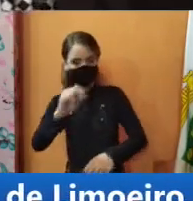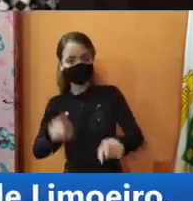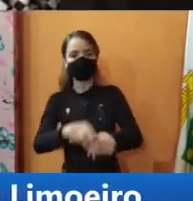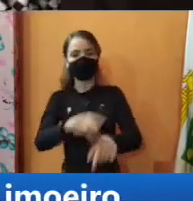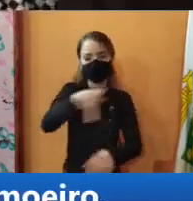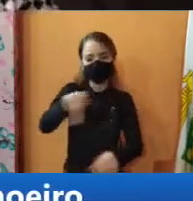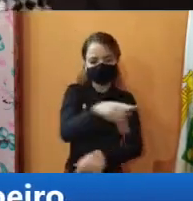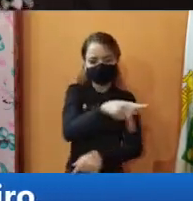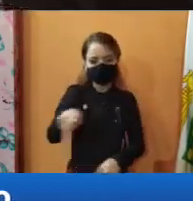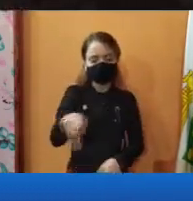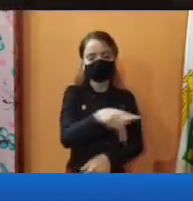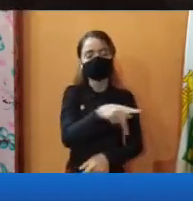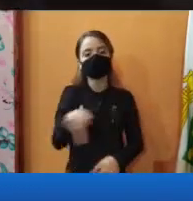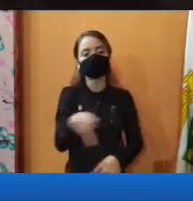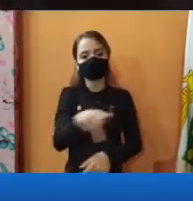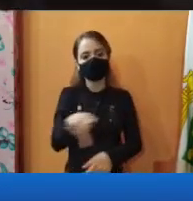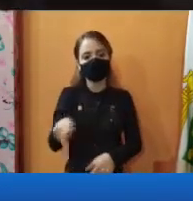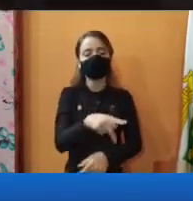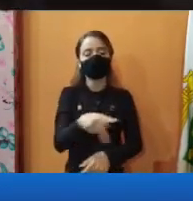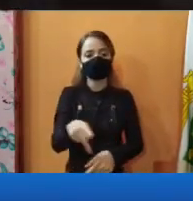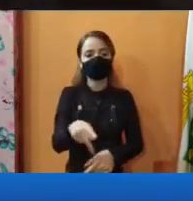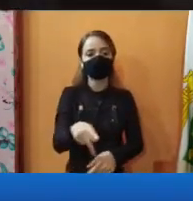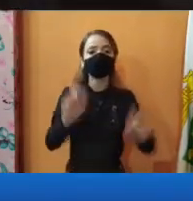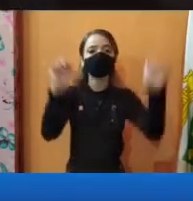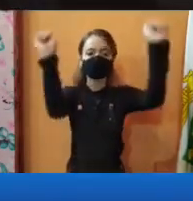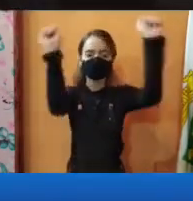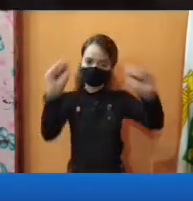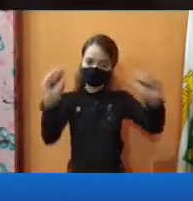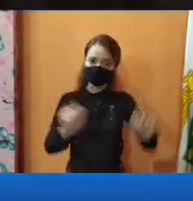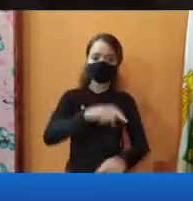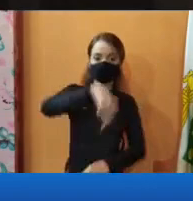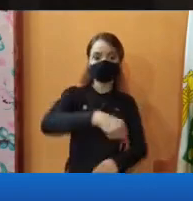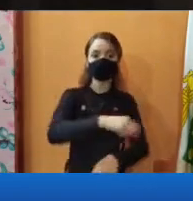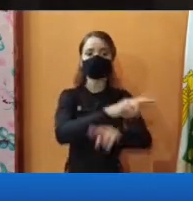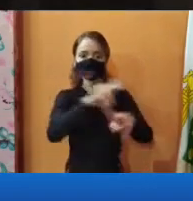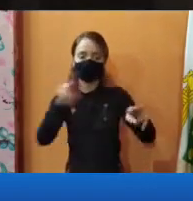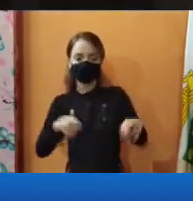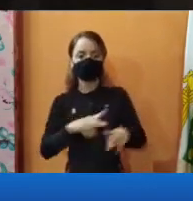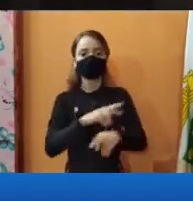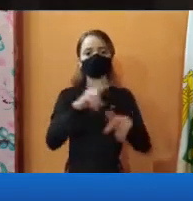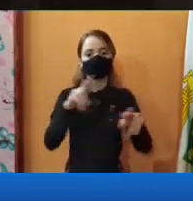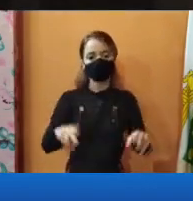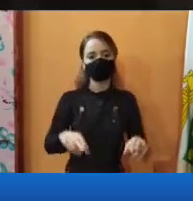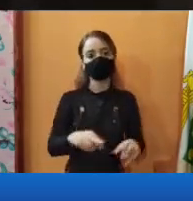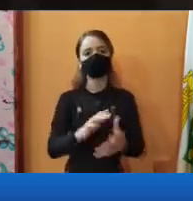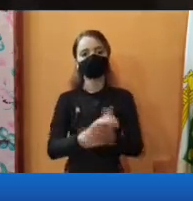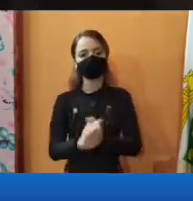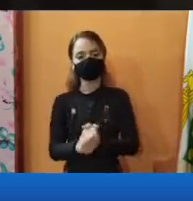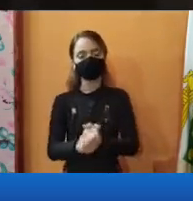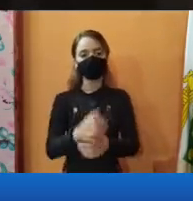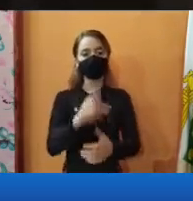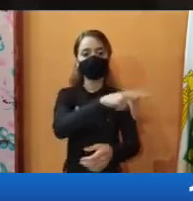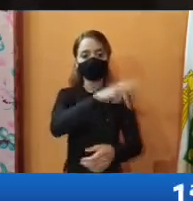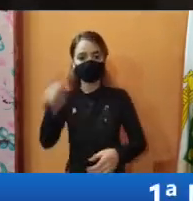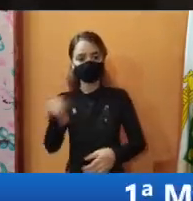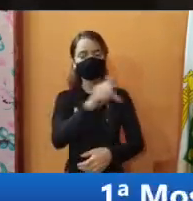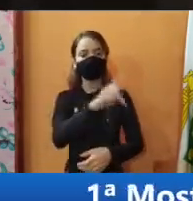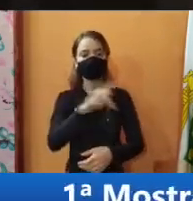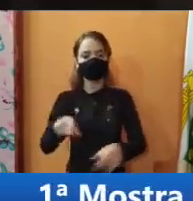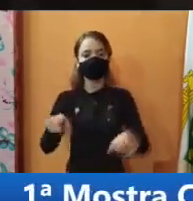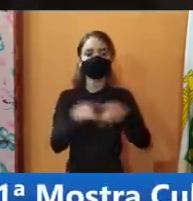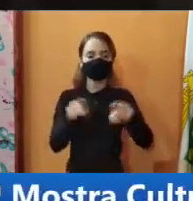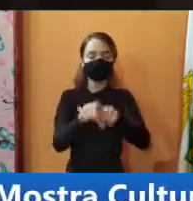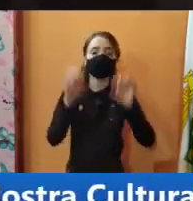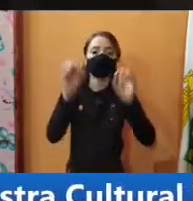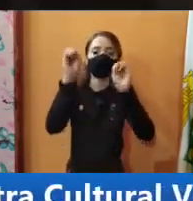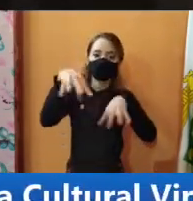professora de Tiago Ventura, de Tia Neide e de Edna, né? E foi minha professora também, e eu a ensinei